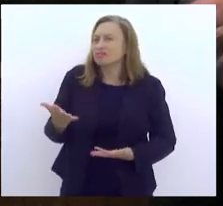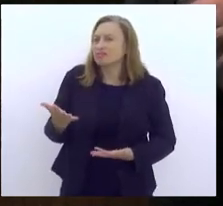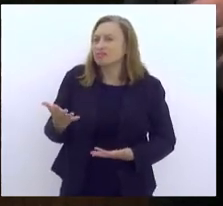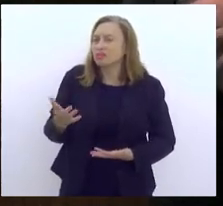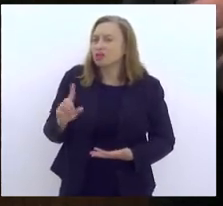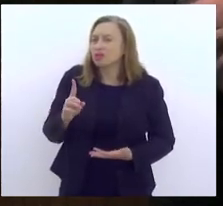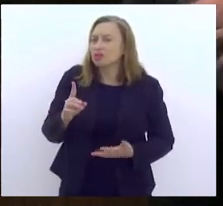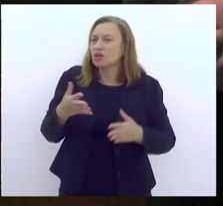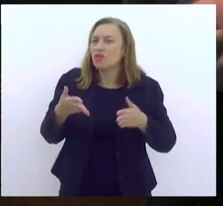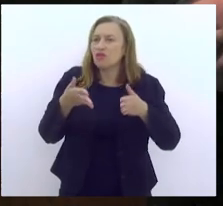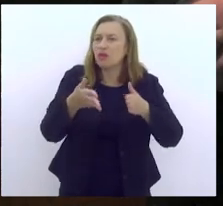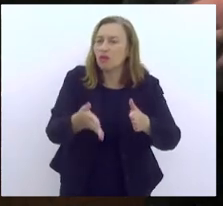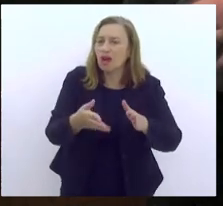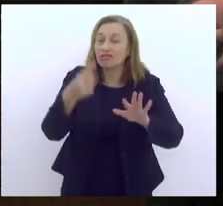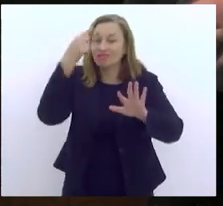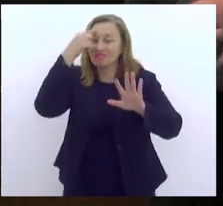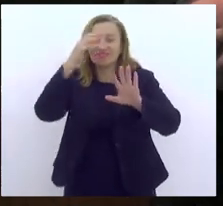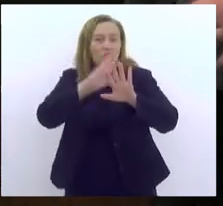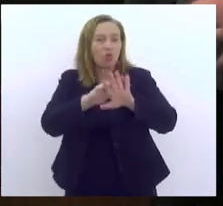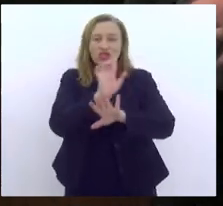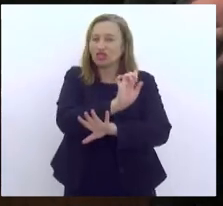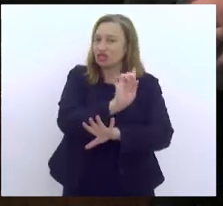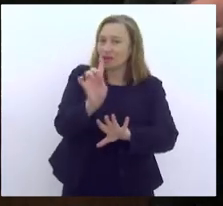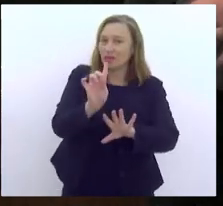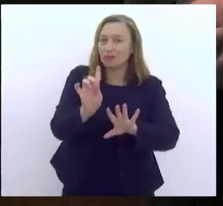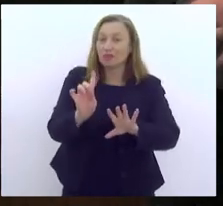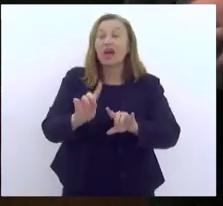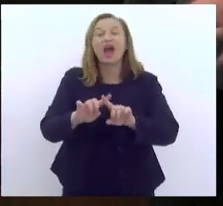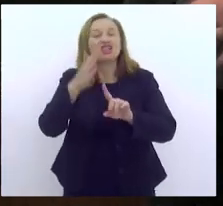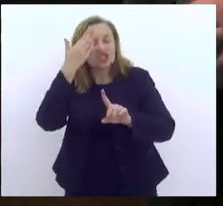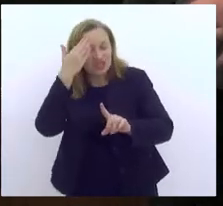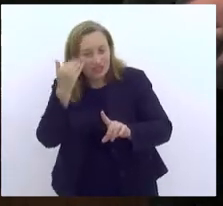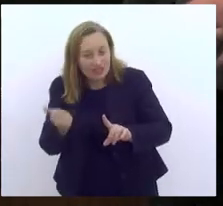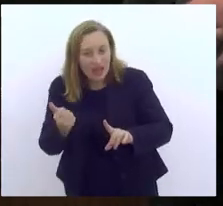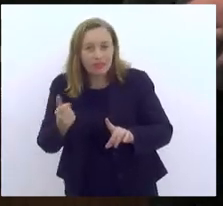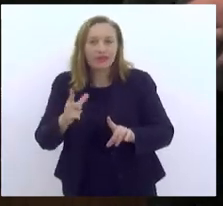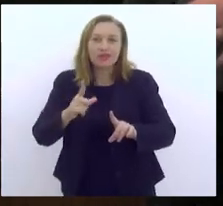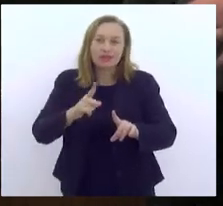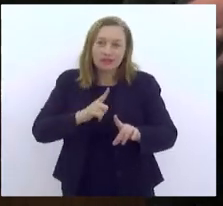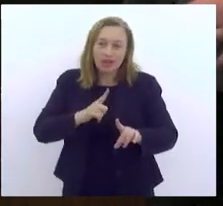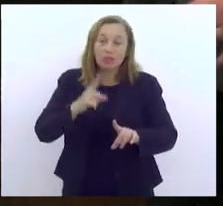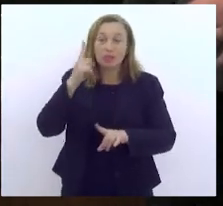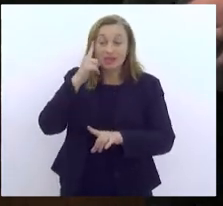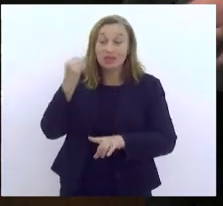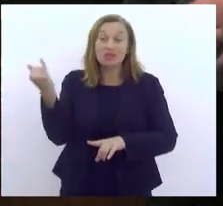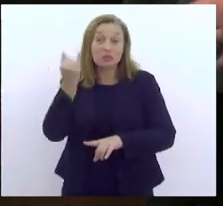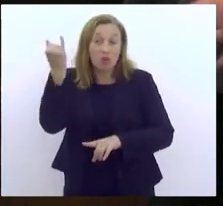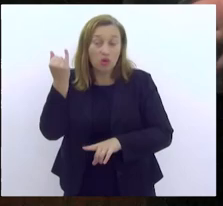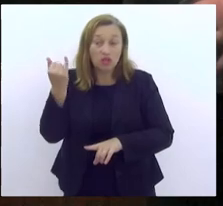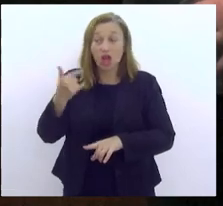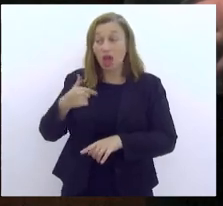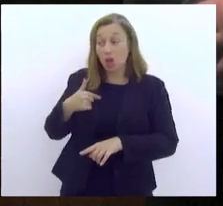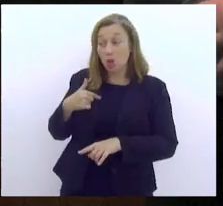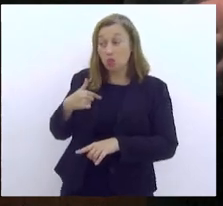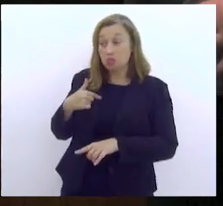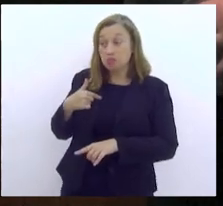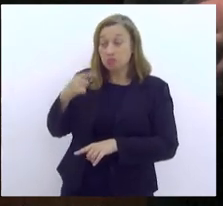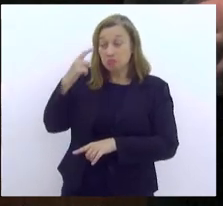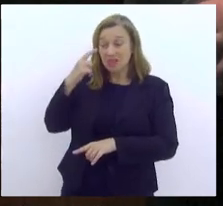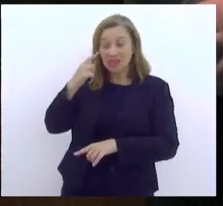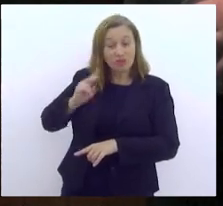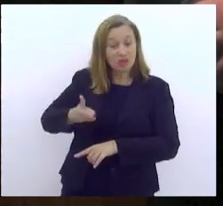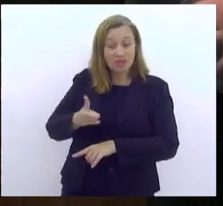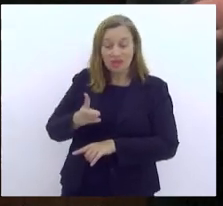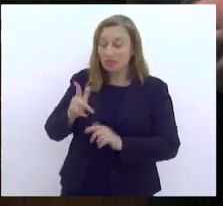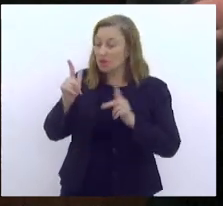no aspecto ideológico da fala. A gente sabe que tem um ingrediente importante, eu continuo no posicionamento que sempre